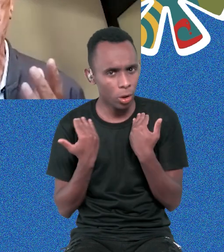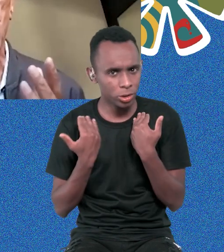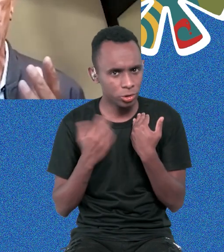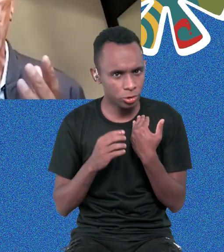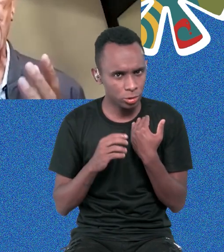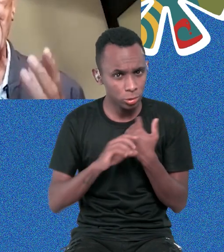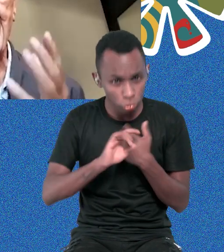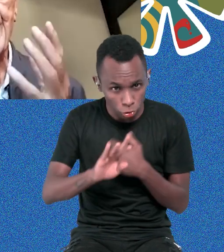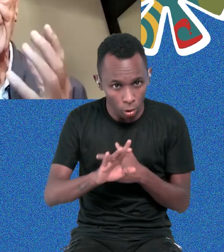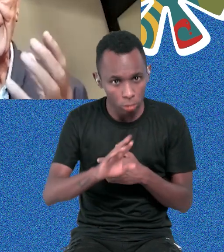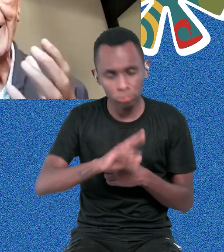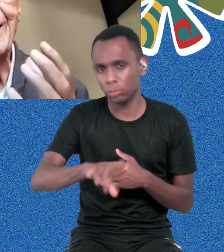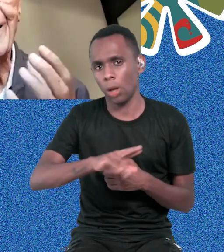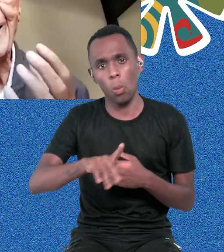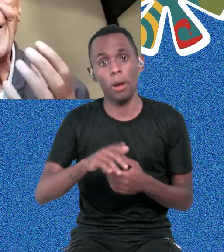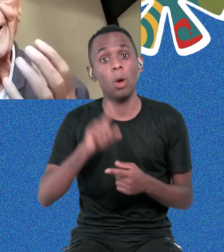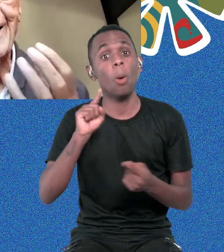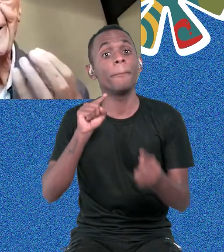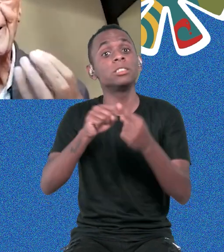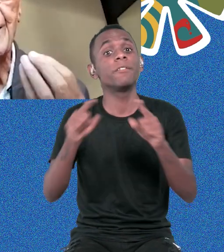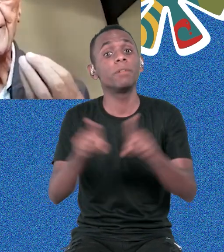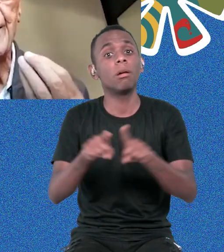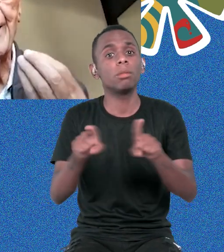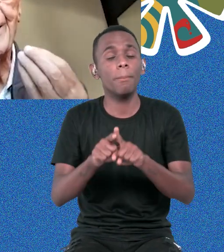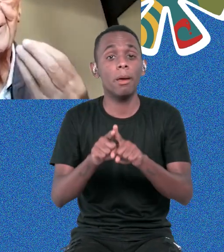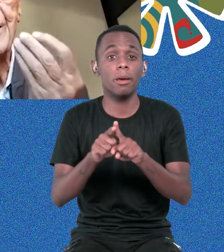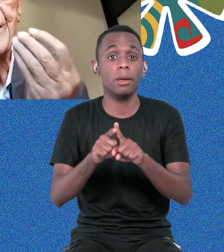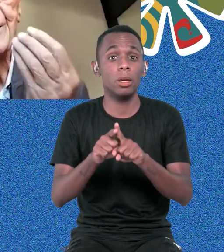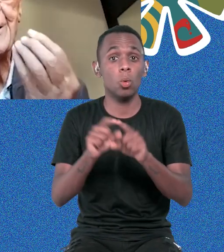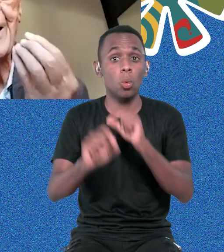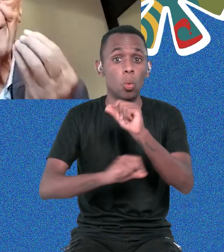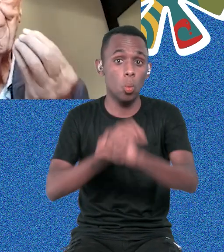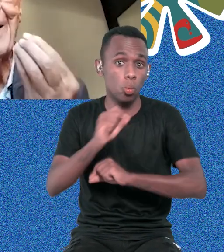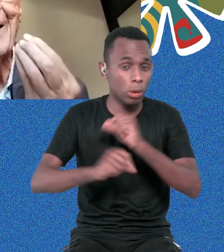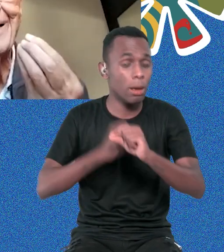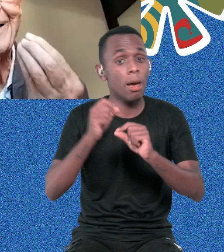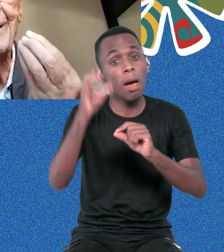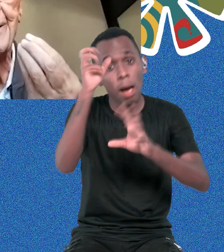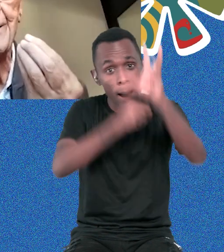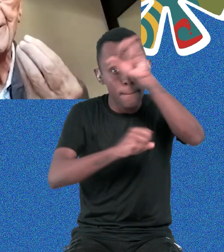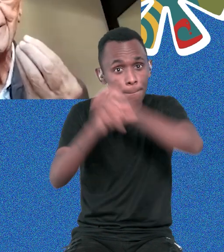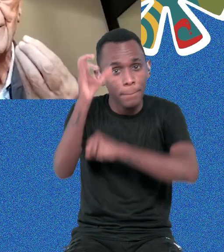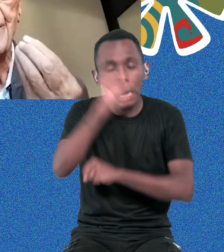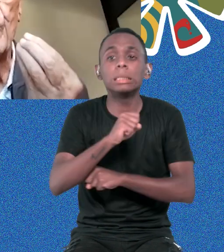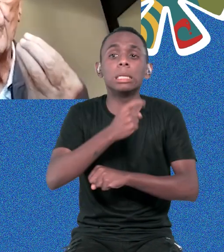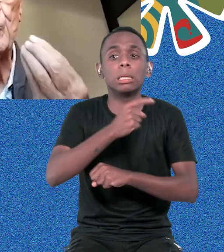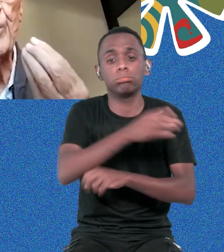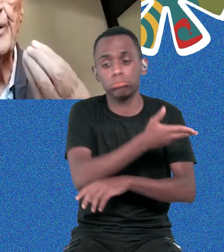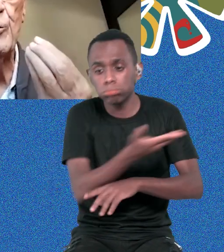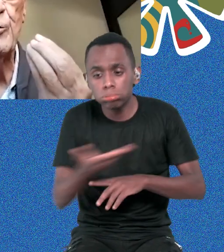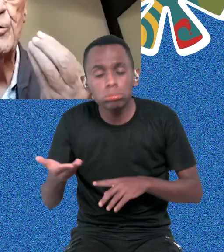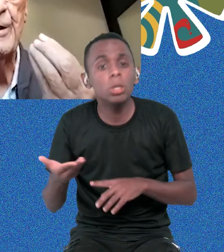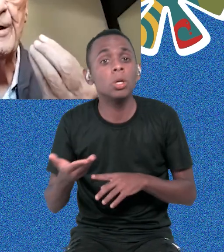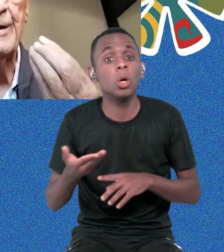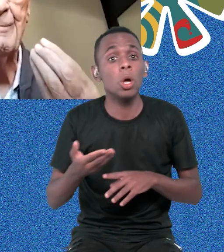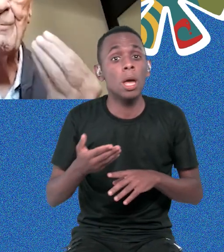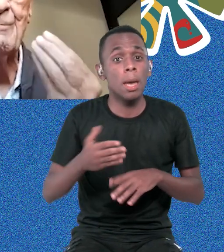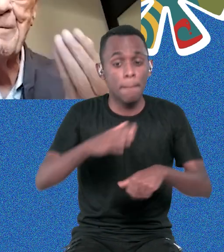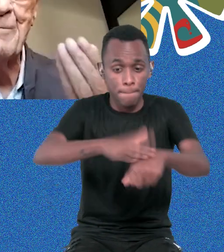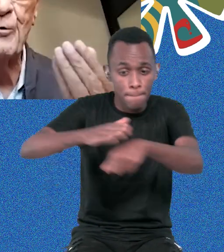só isso. A ideia era que eles se aprendam como